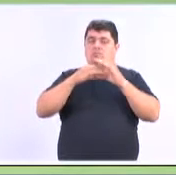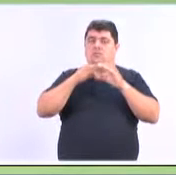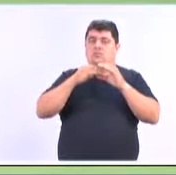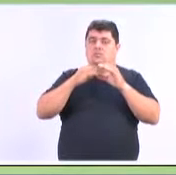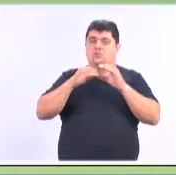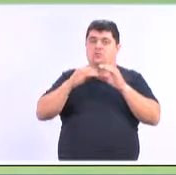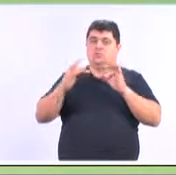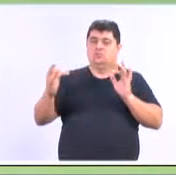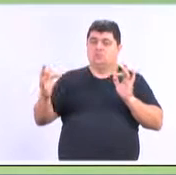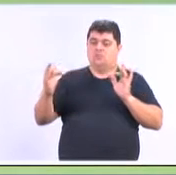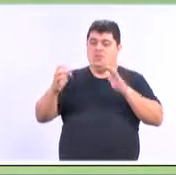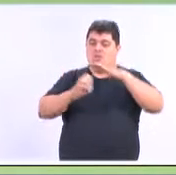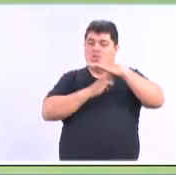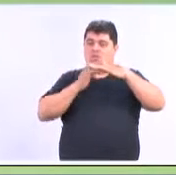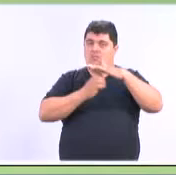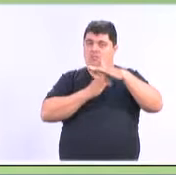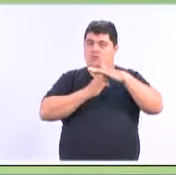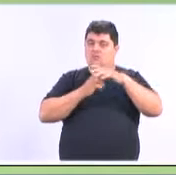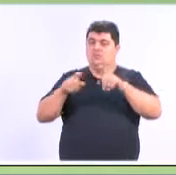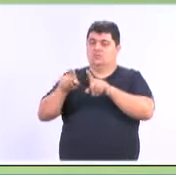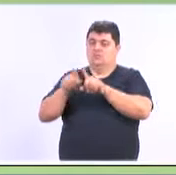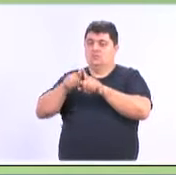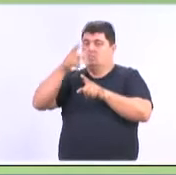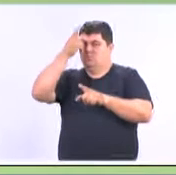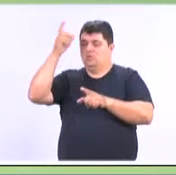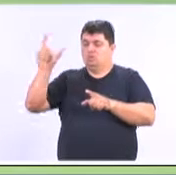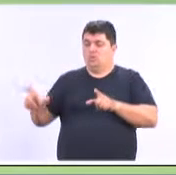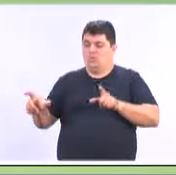que? A empresa e os seus